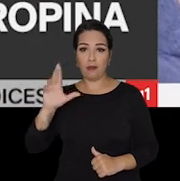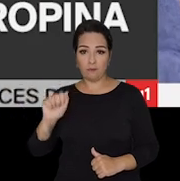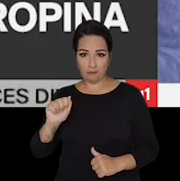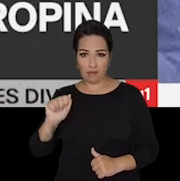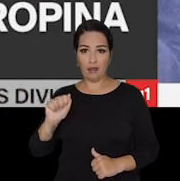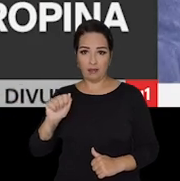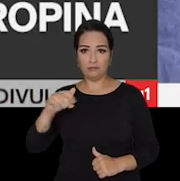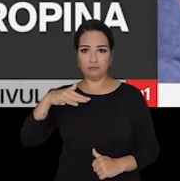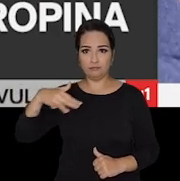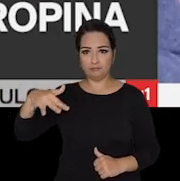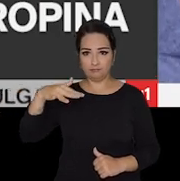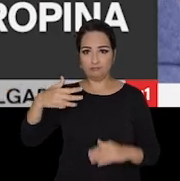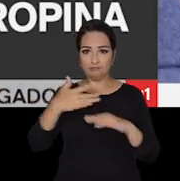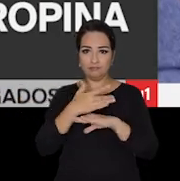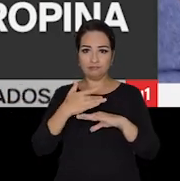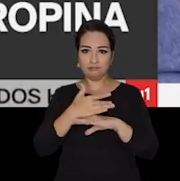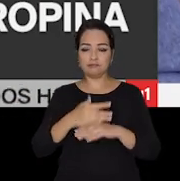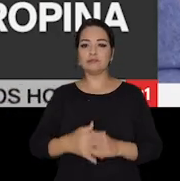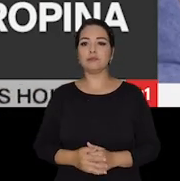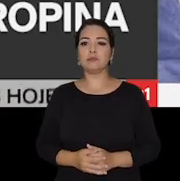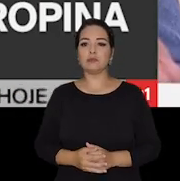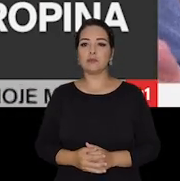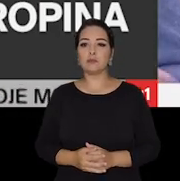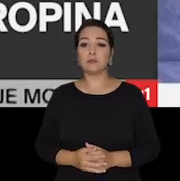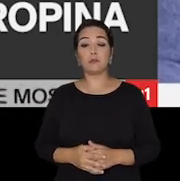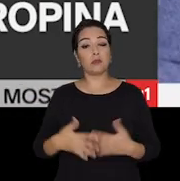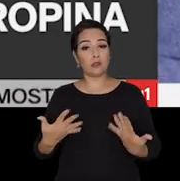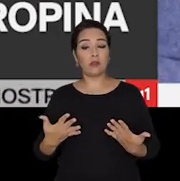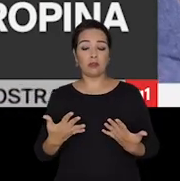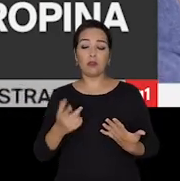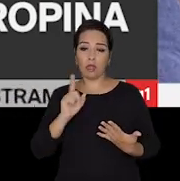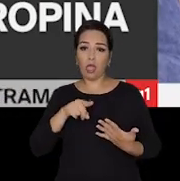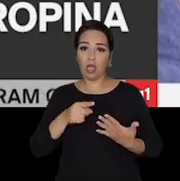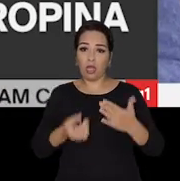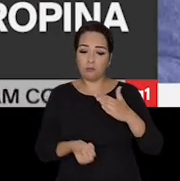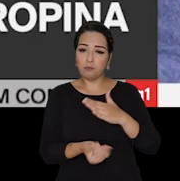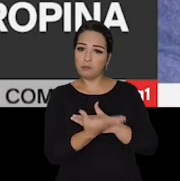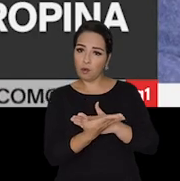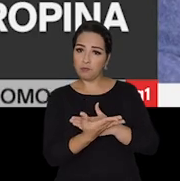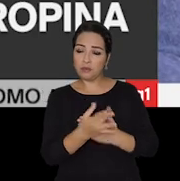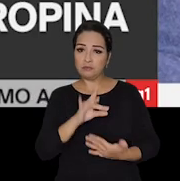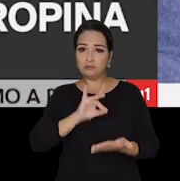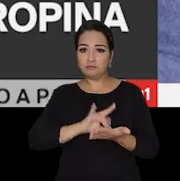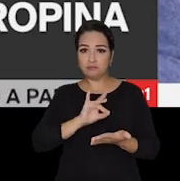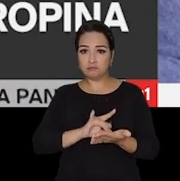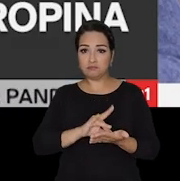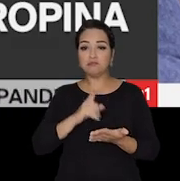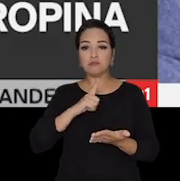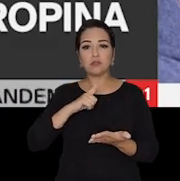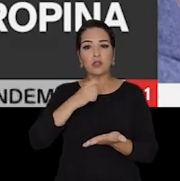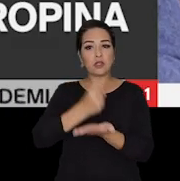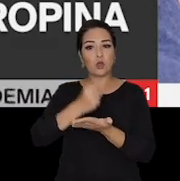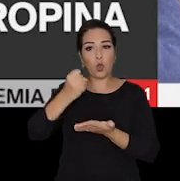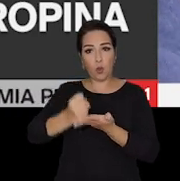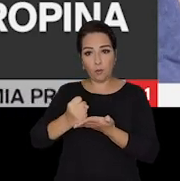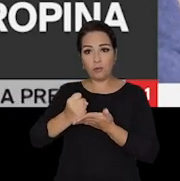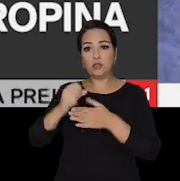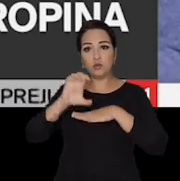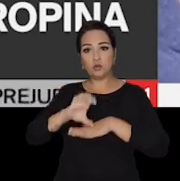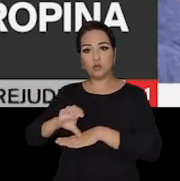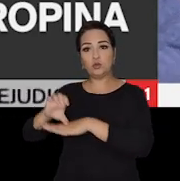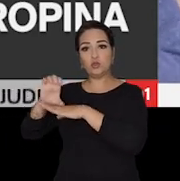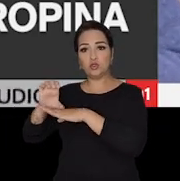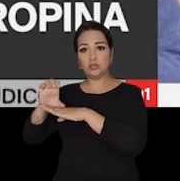propina. Existe um contrato do Estado com o fornecedor. Um político apadrinha